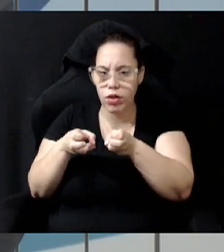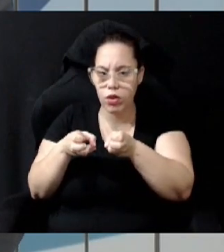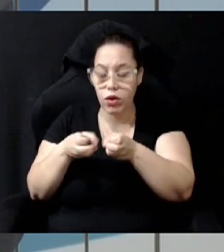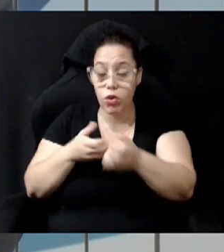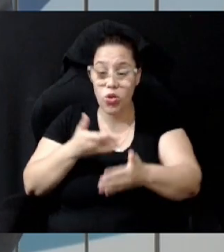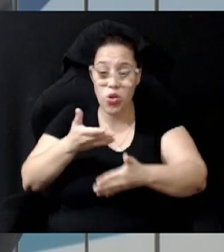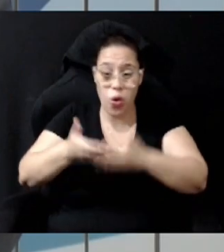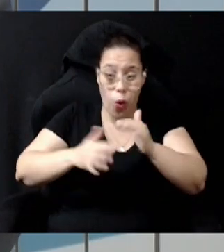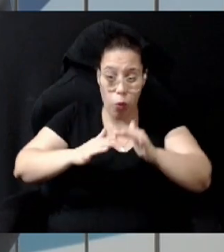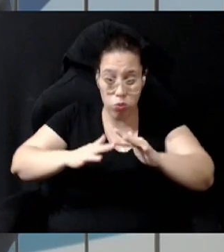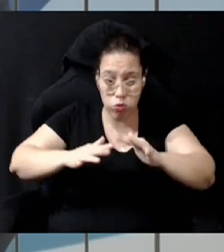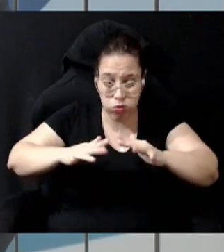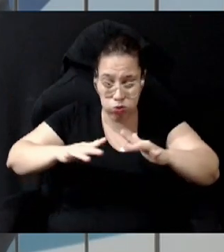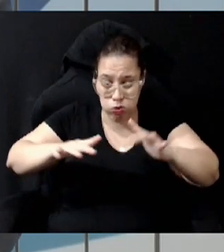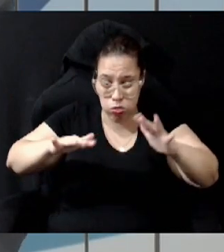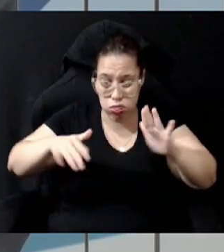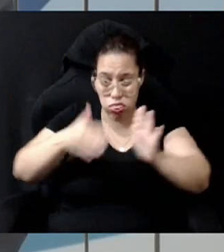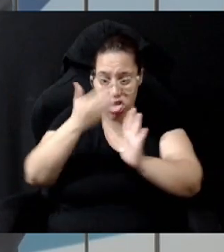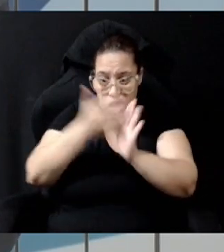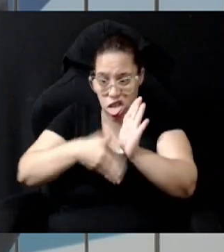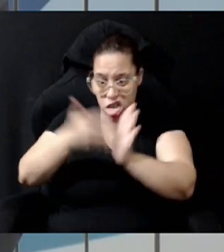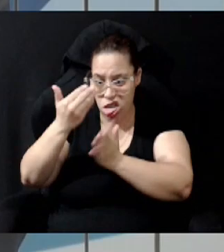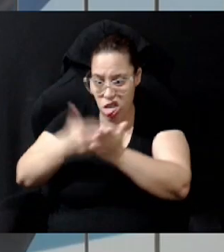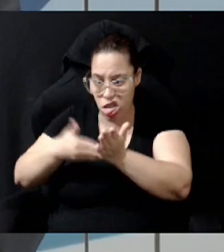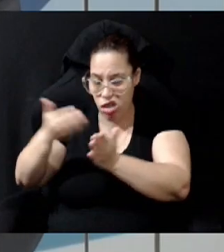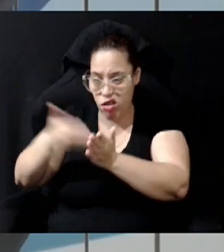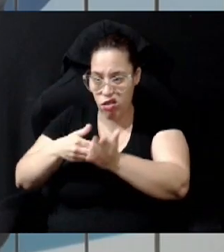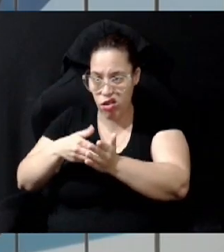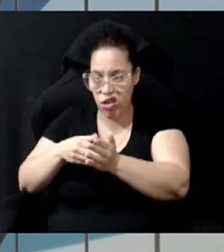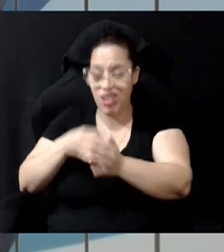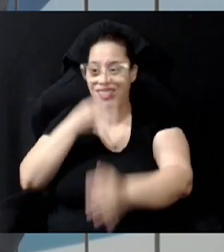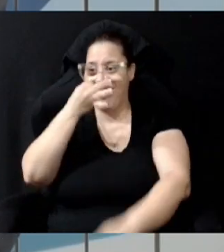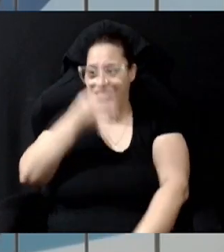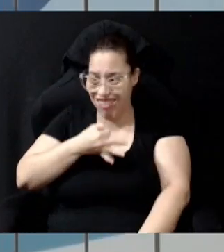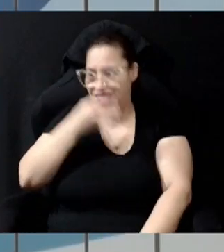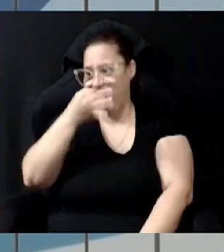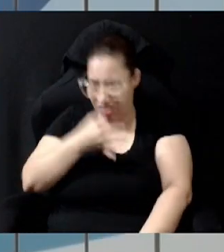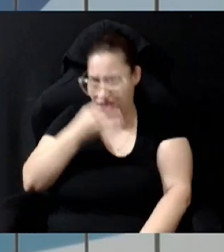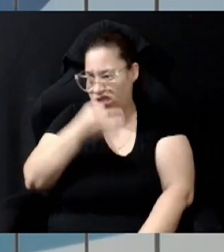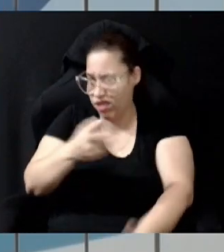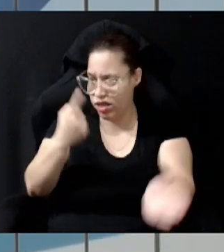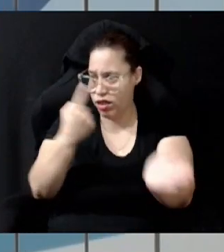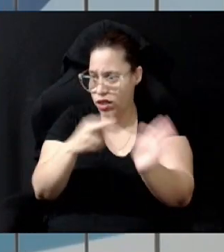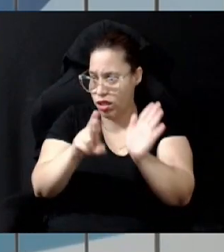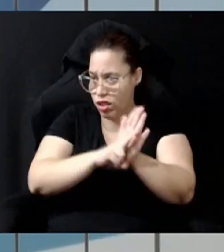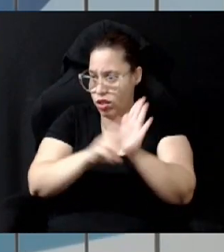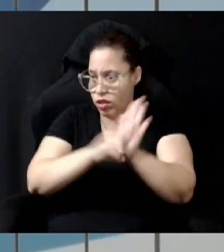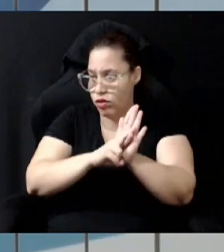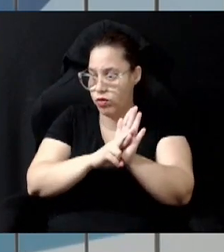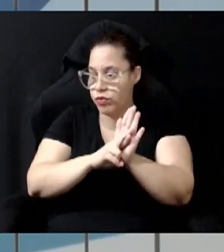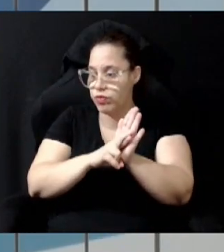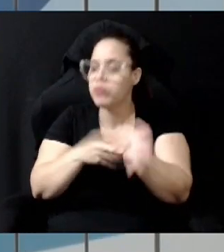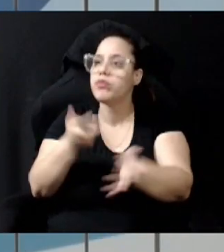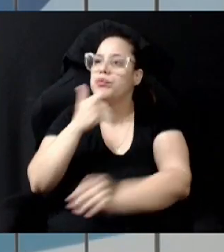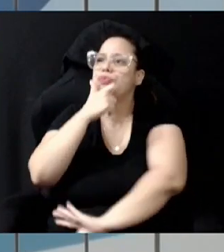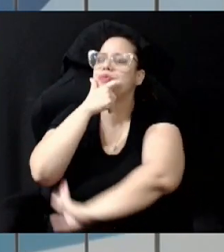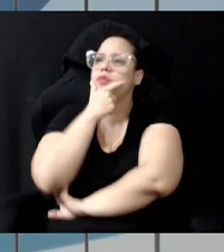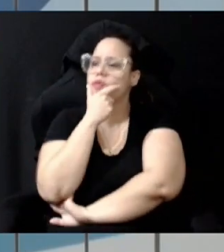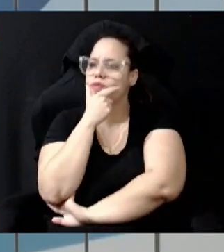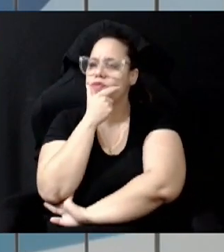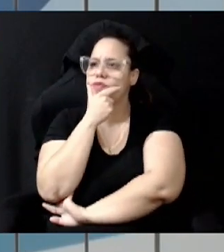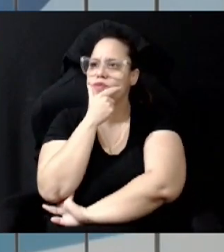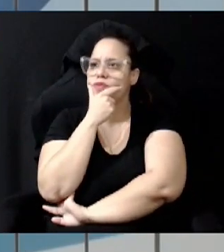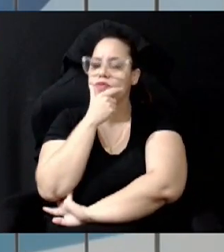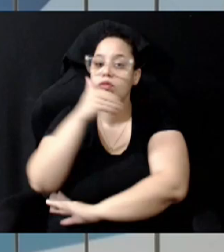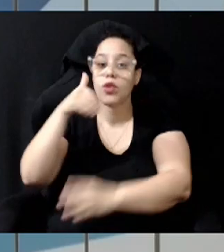processos, ou de reclamações, ou de representações que os candidatos a